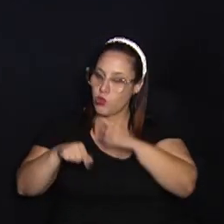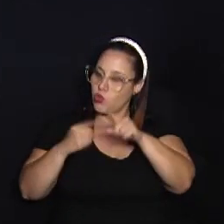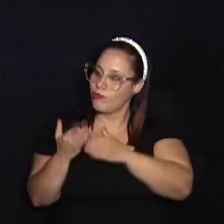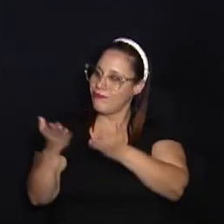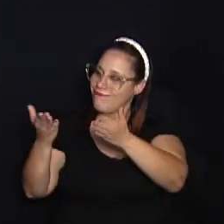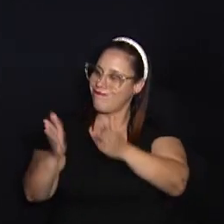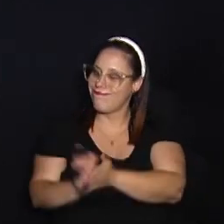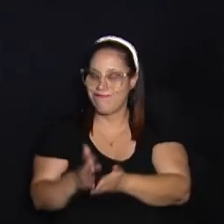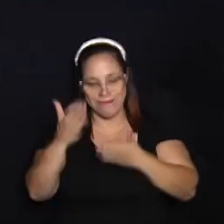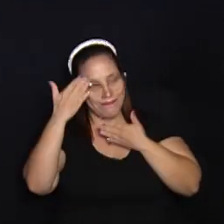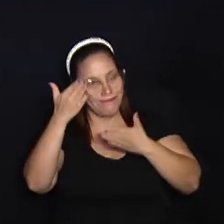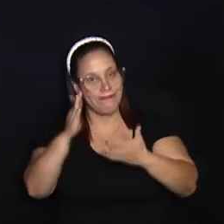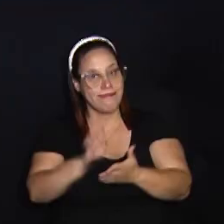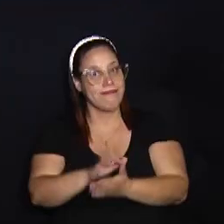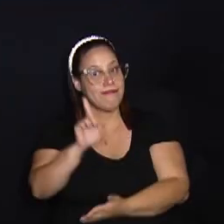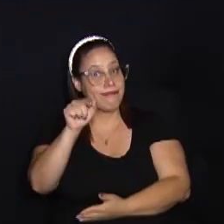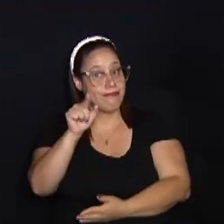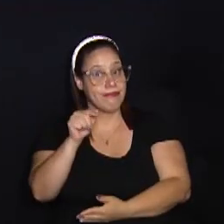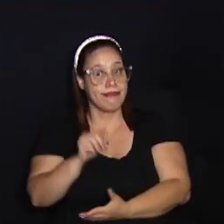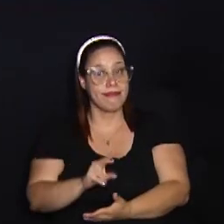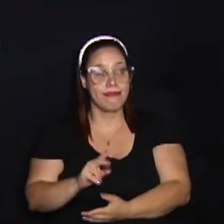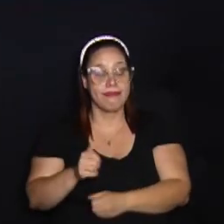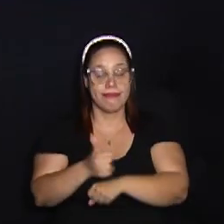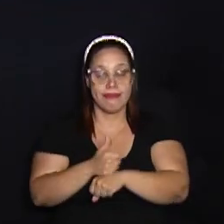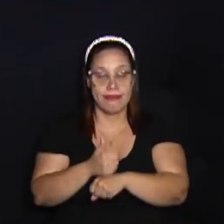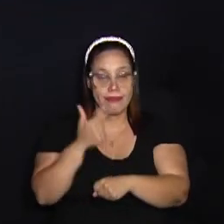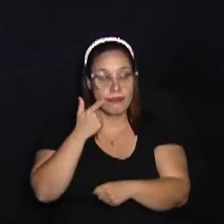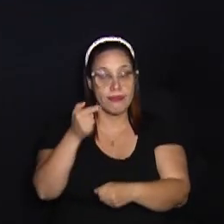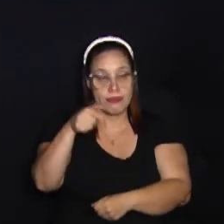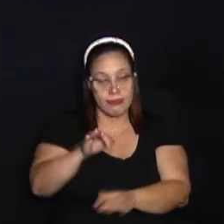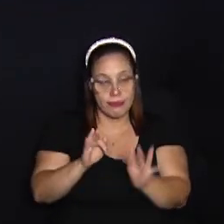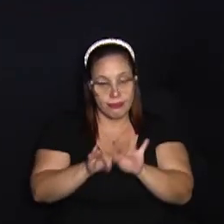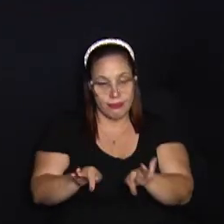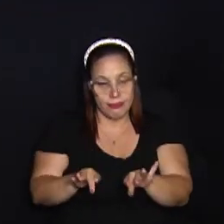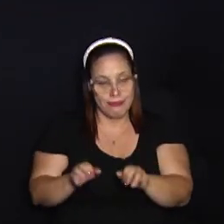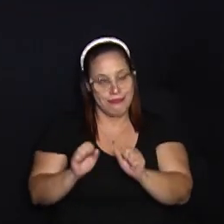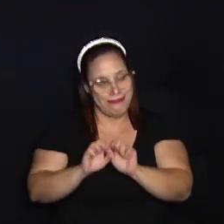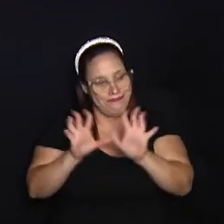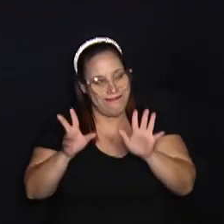e sucesso para vocês. Obrigado. É isso aí, gente. Se Liga na Profissão tá ficando por